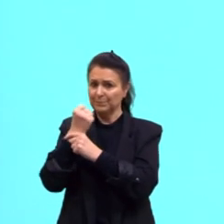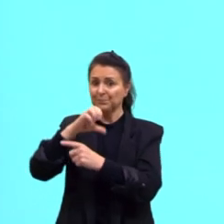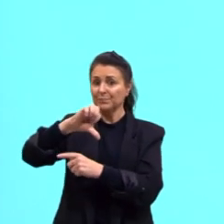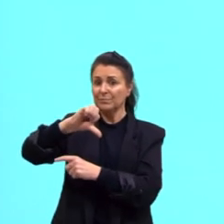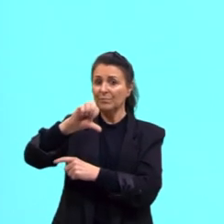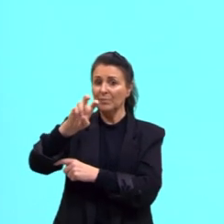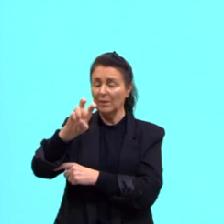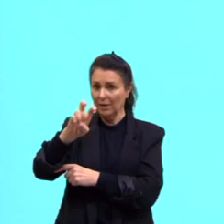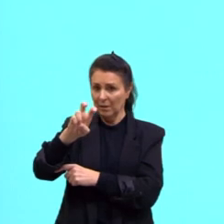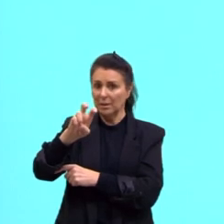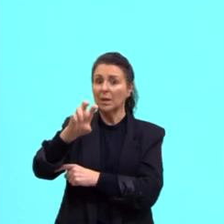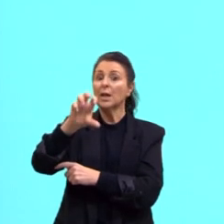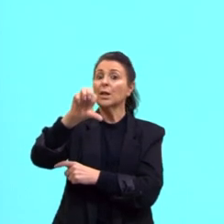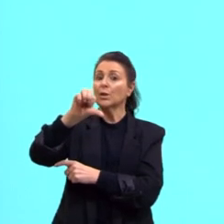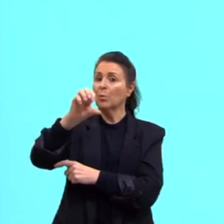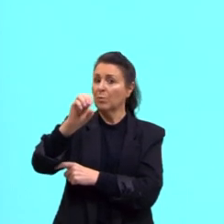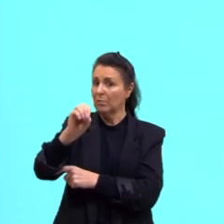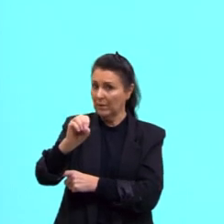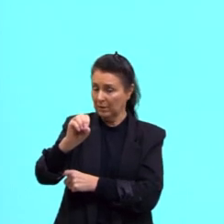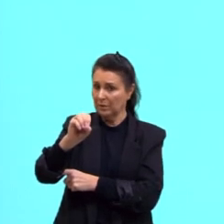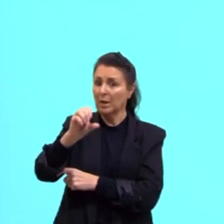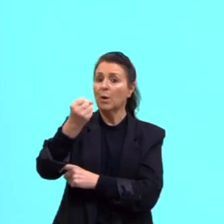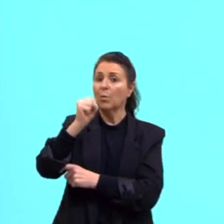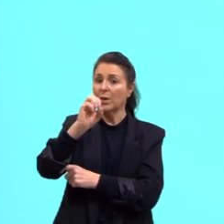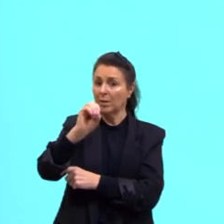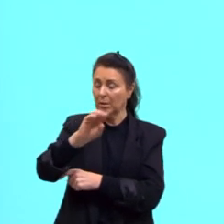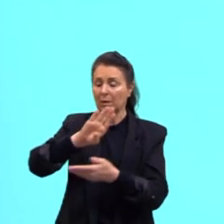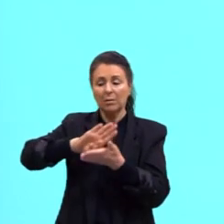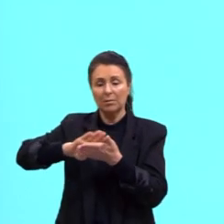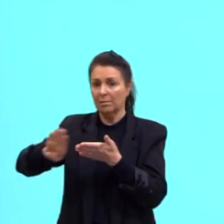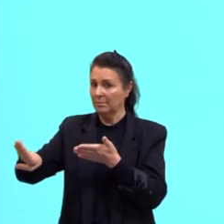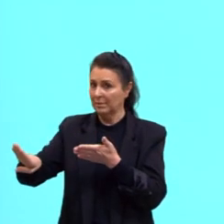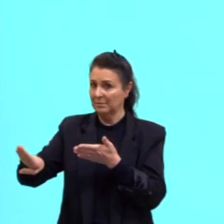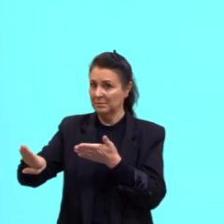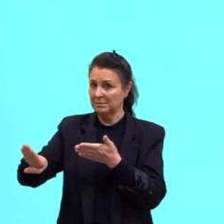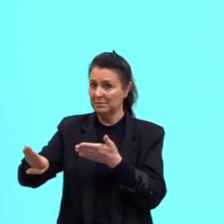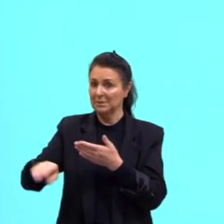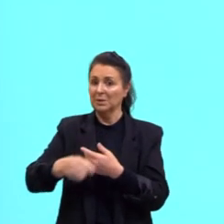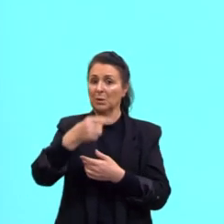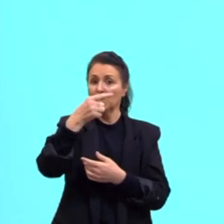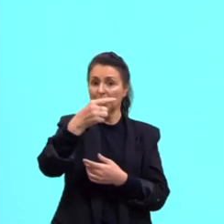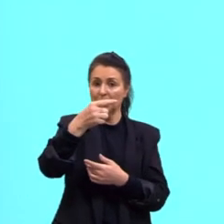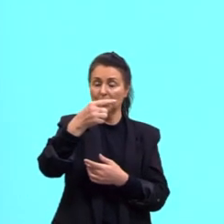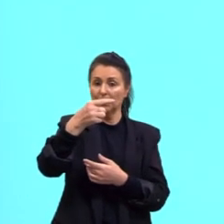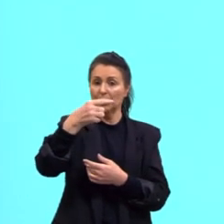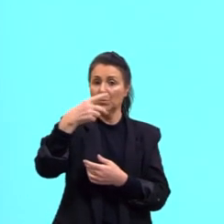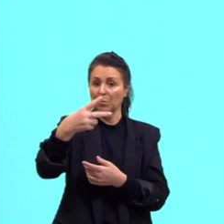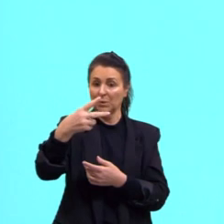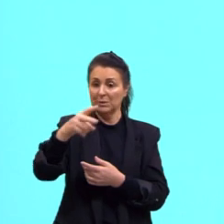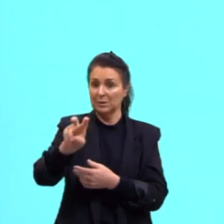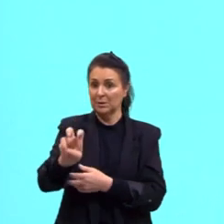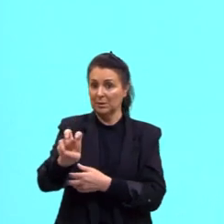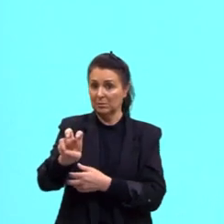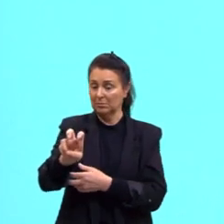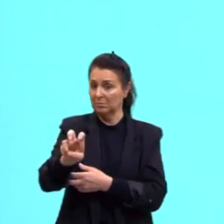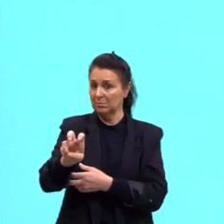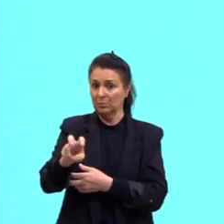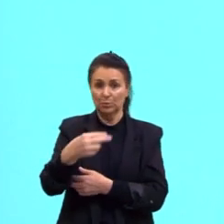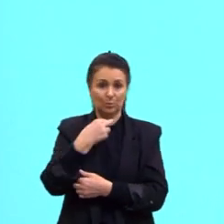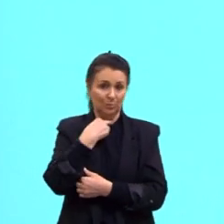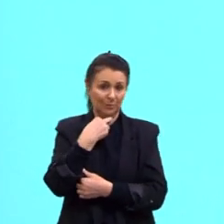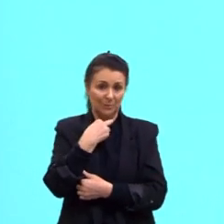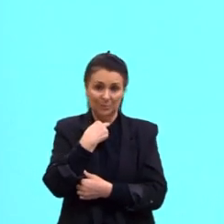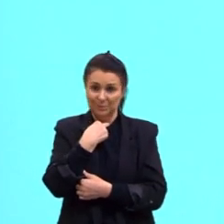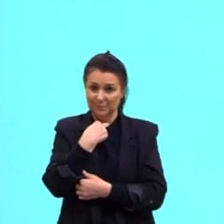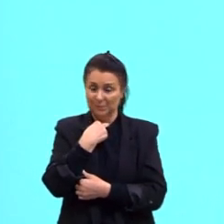95 descarta 90 e descarta 80 então a 12 e 5 não